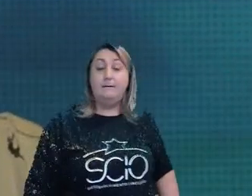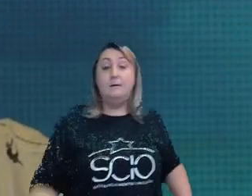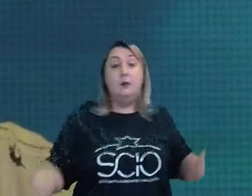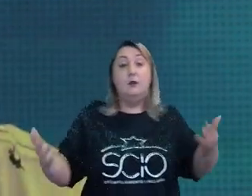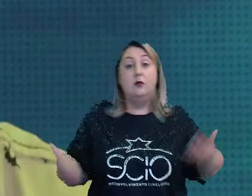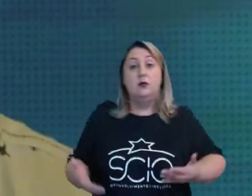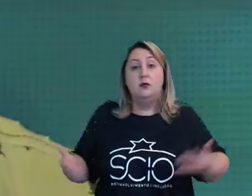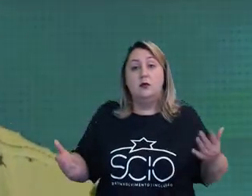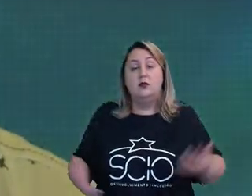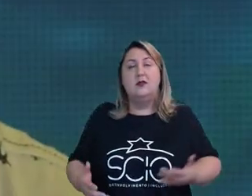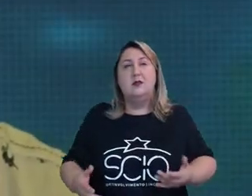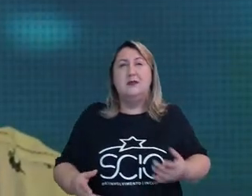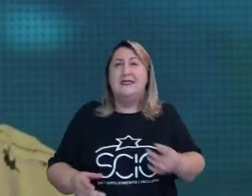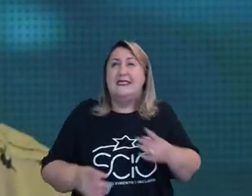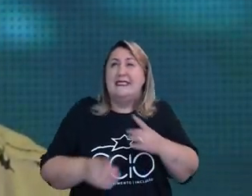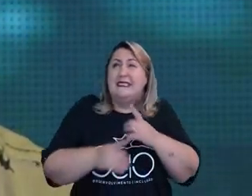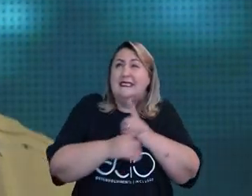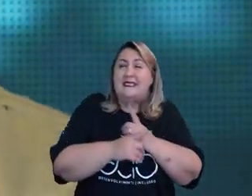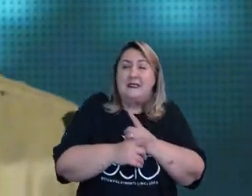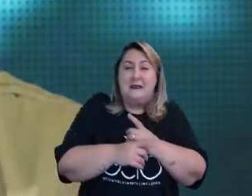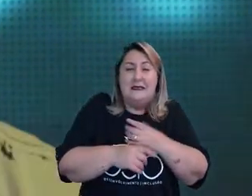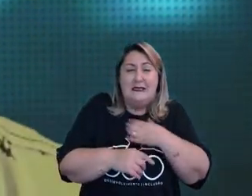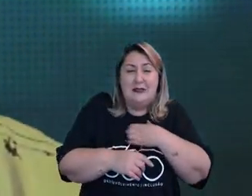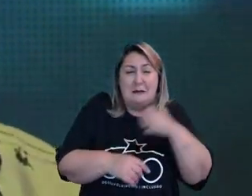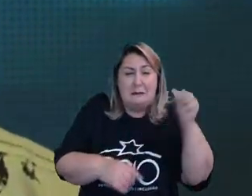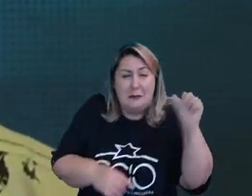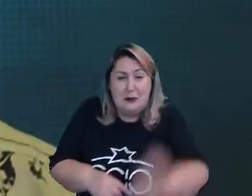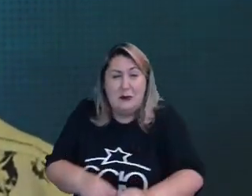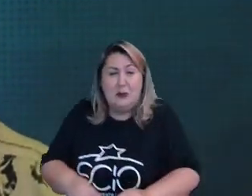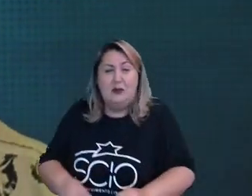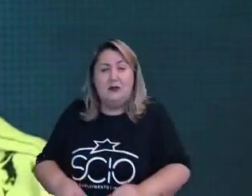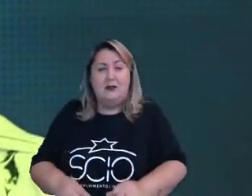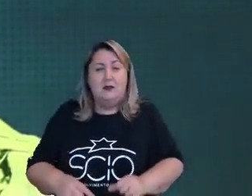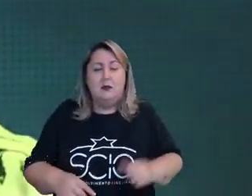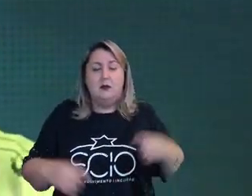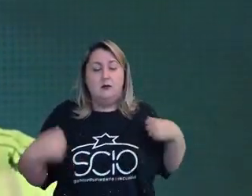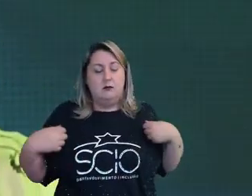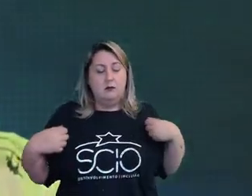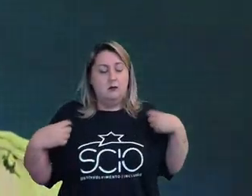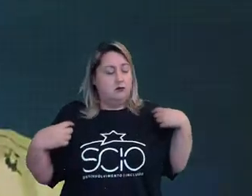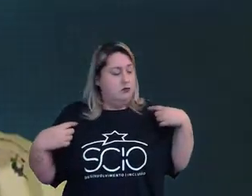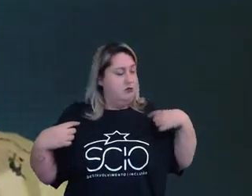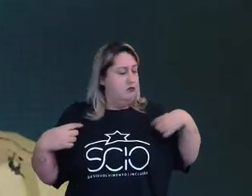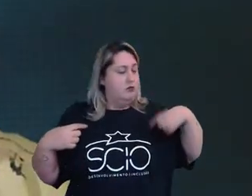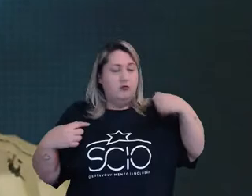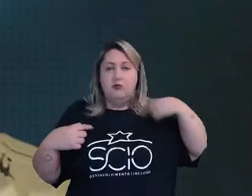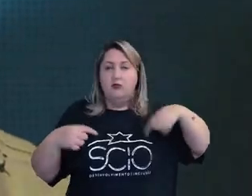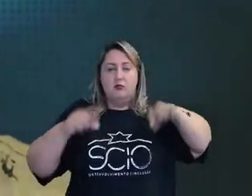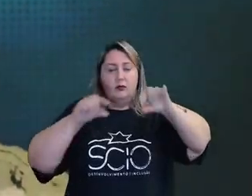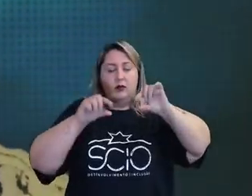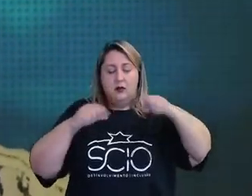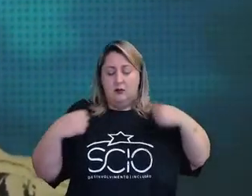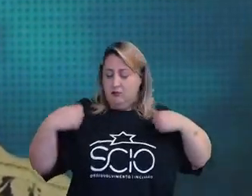deitar. E hoje o que eu encontrei me deixou mais triste.